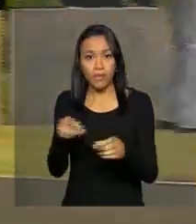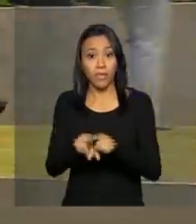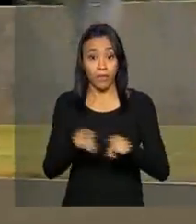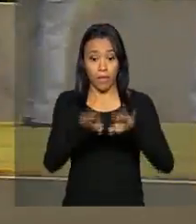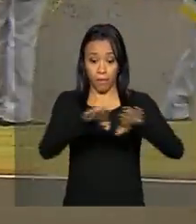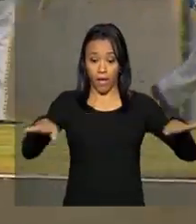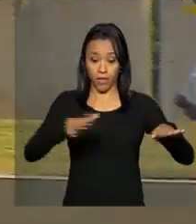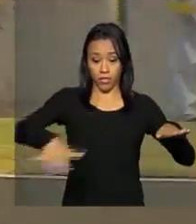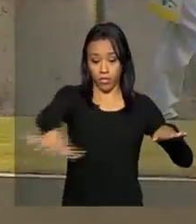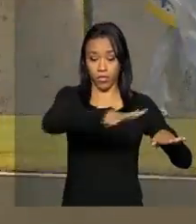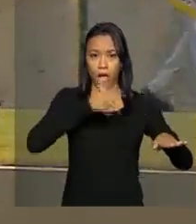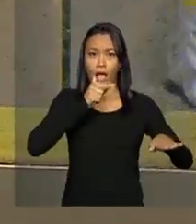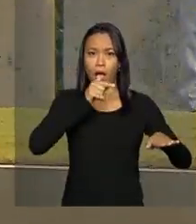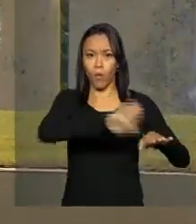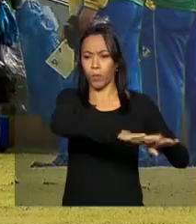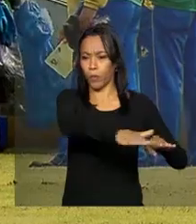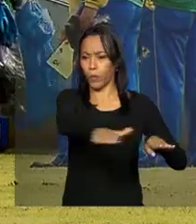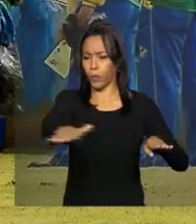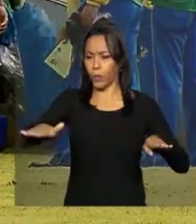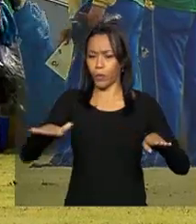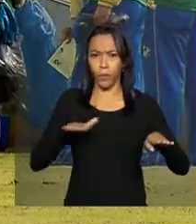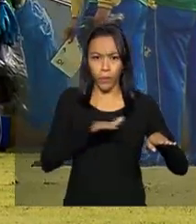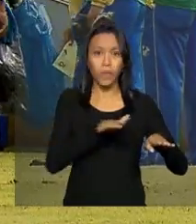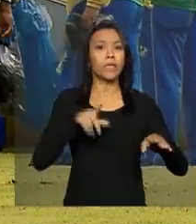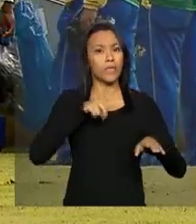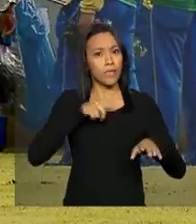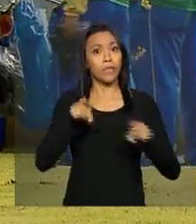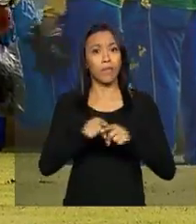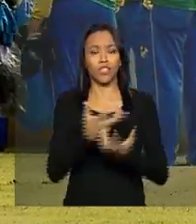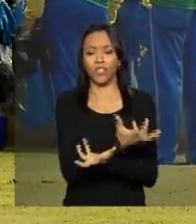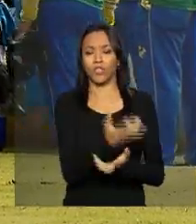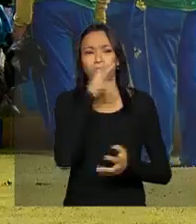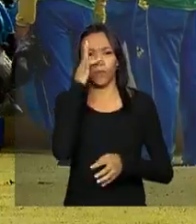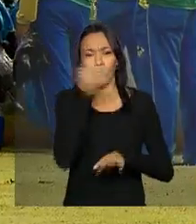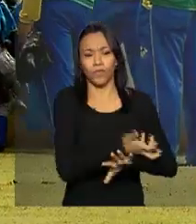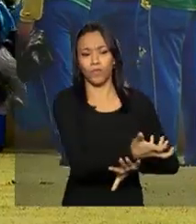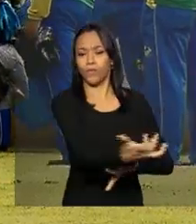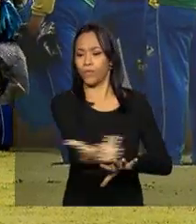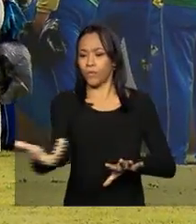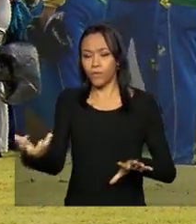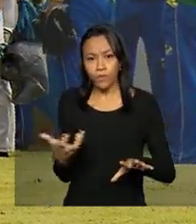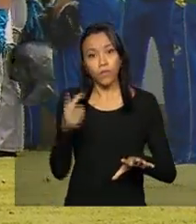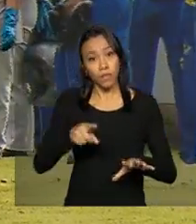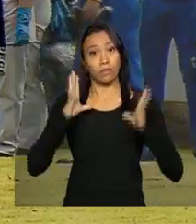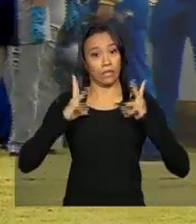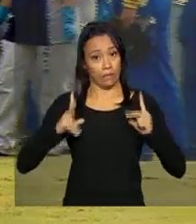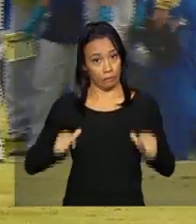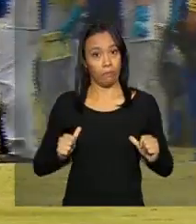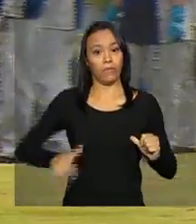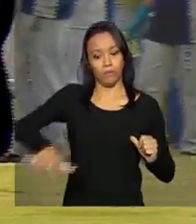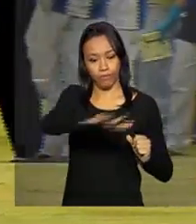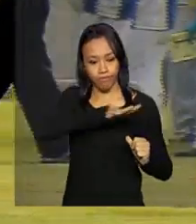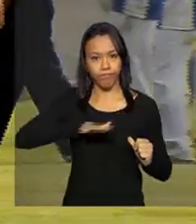como na parte de trás do Palácio do Planalto que é onde tem eh um grande Jardim portanto a equipe de limpeza do Palácio Planalto